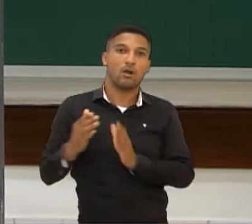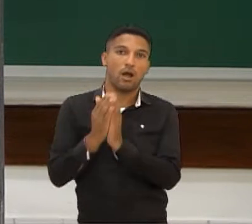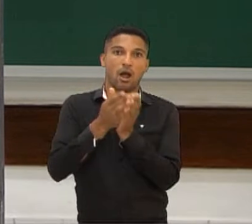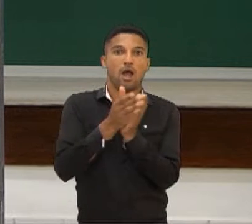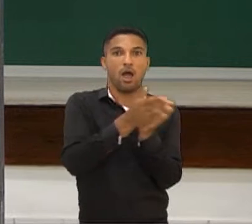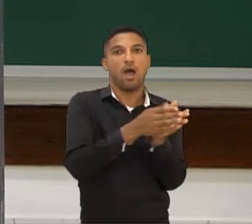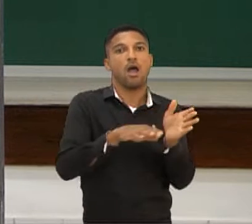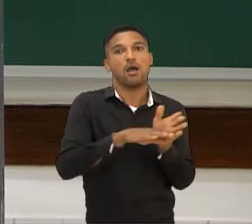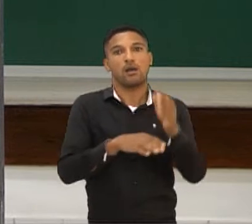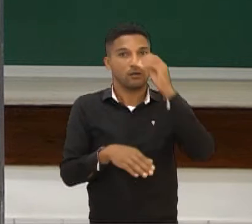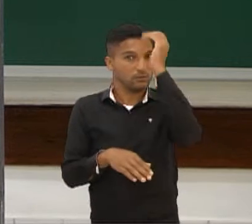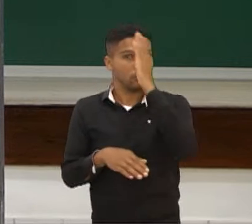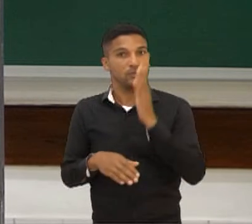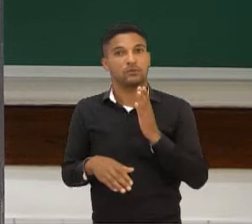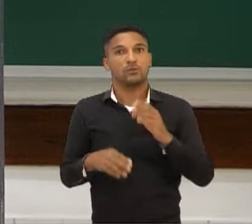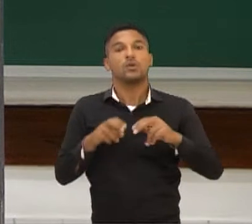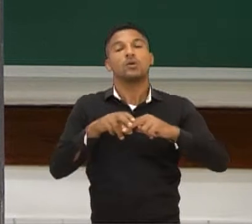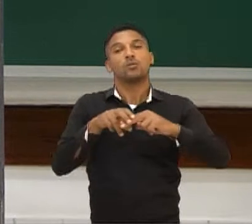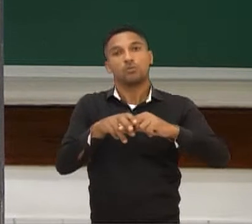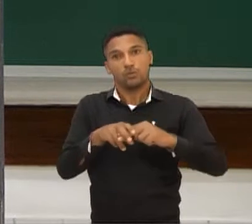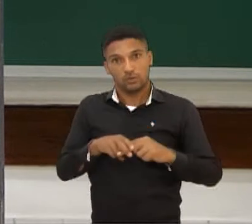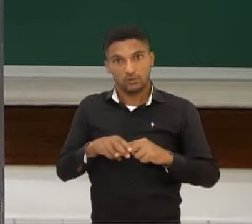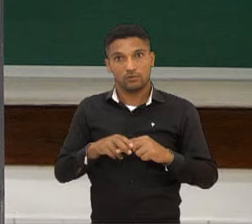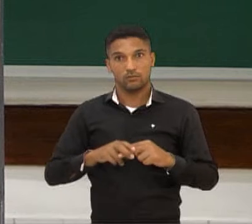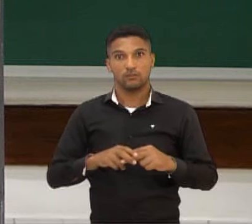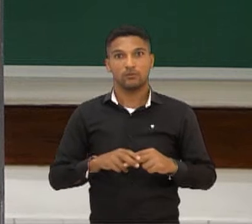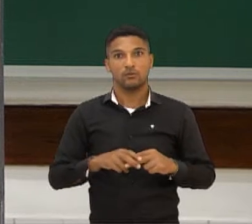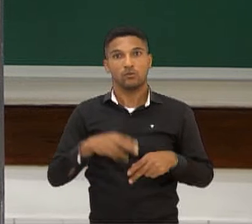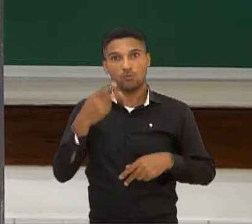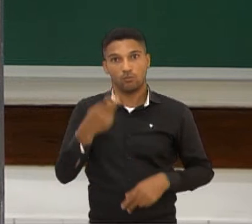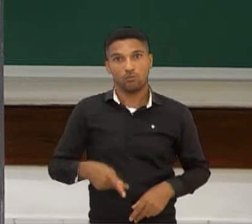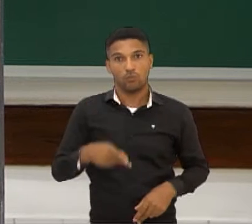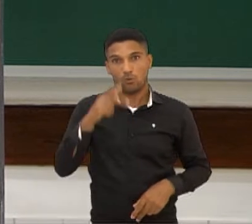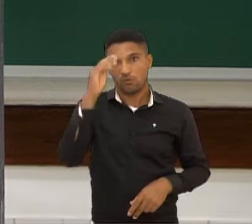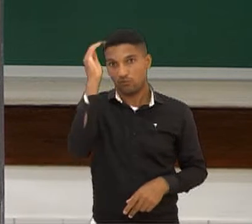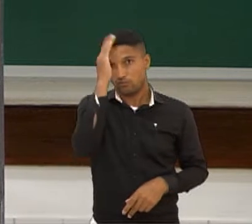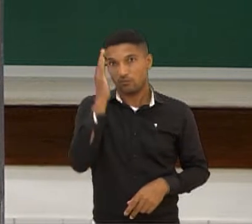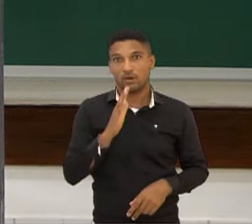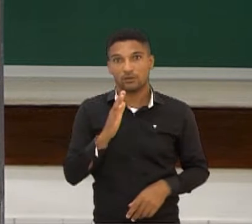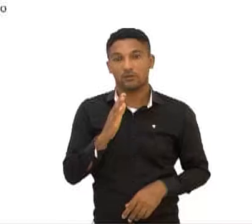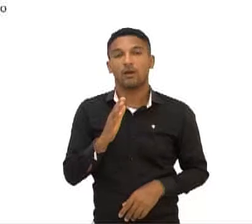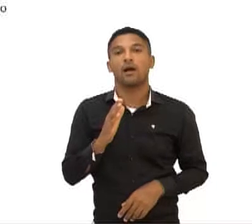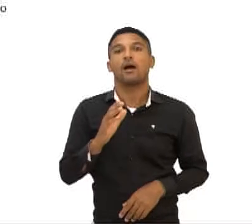a construir um novo sentido do que é ser brasileiro.